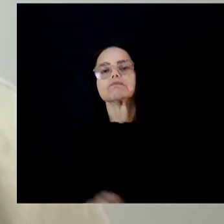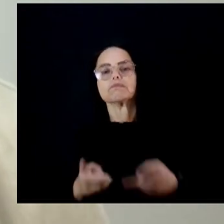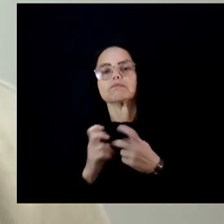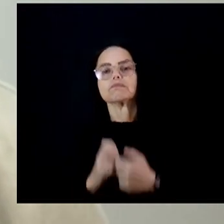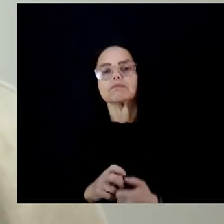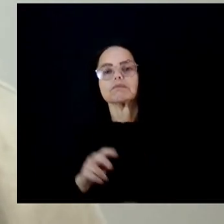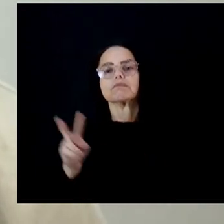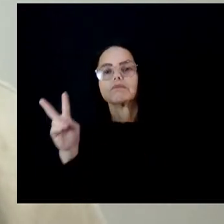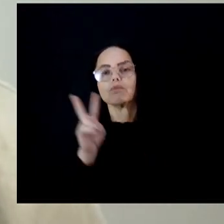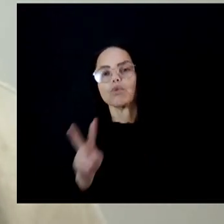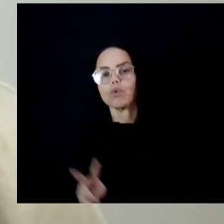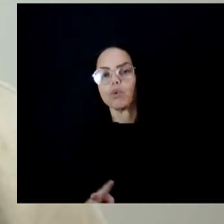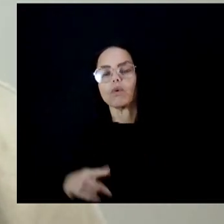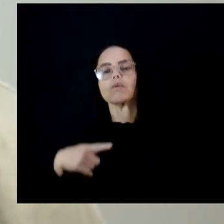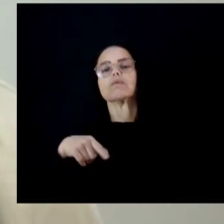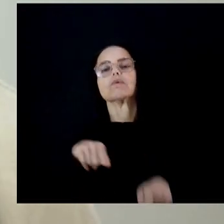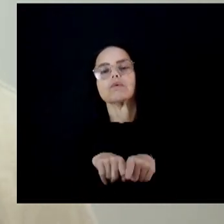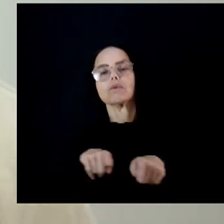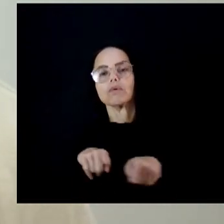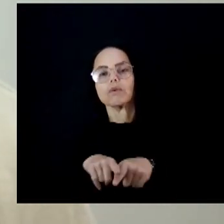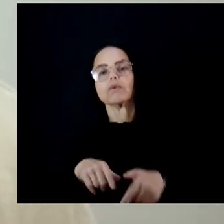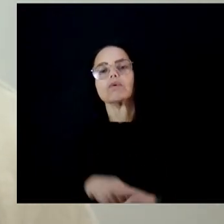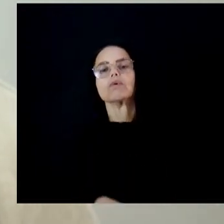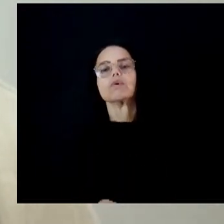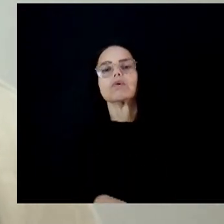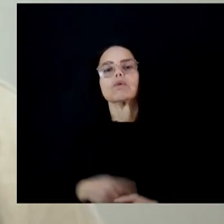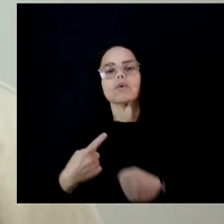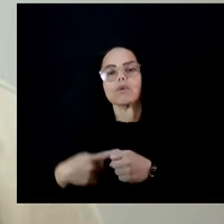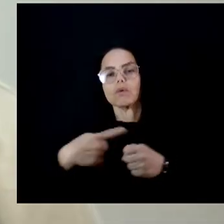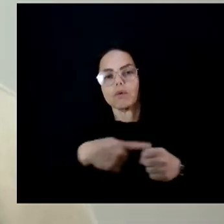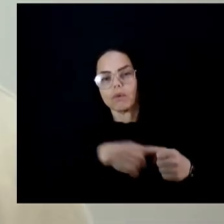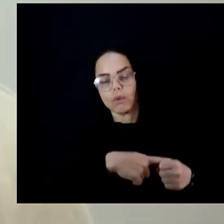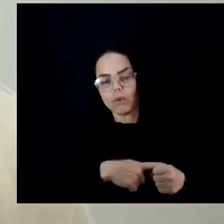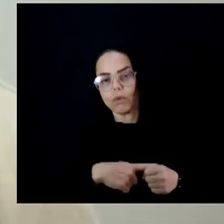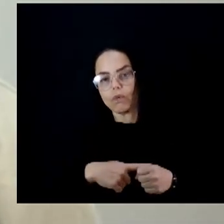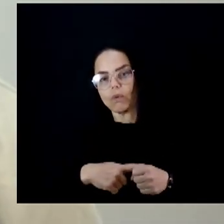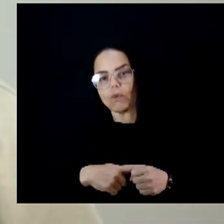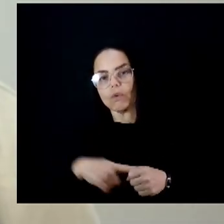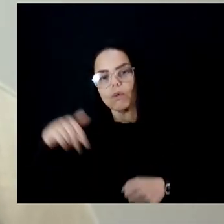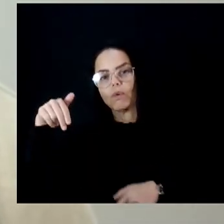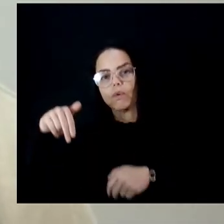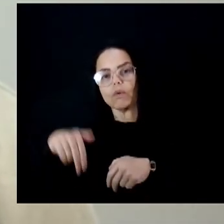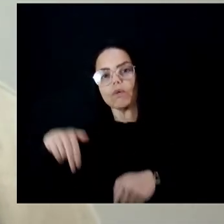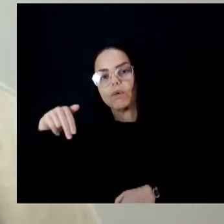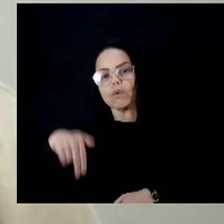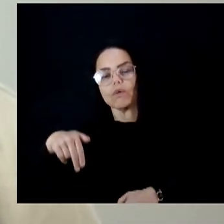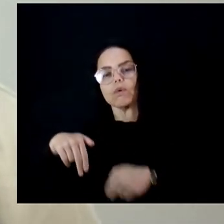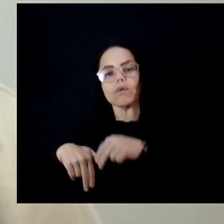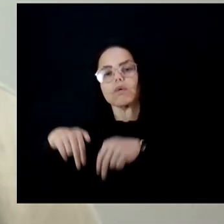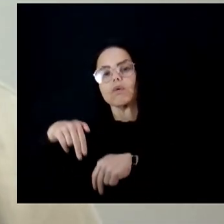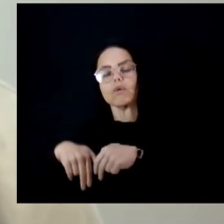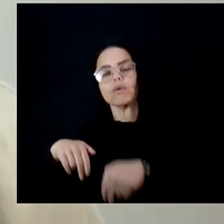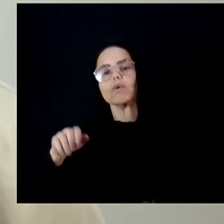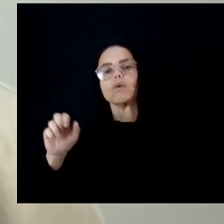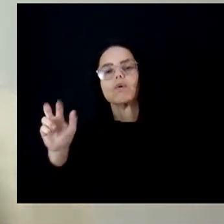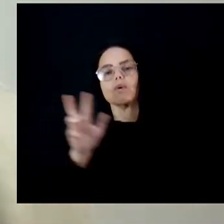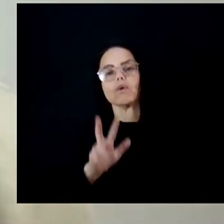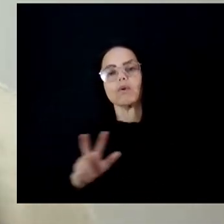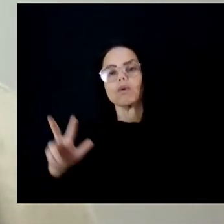também, algumas cidades ali na região norte do Brasil sentiram, né? Belém, se não me engano,